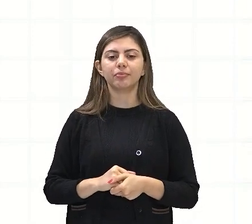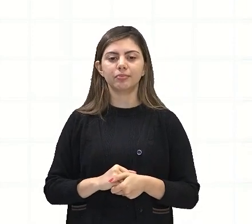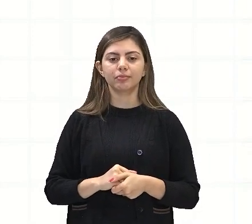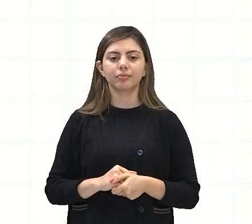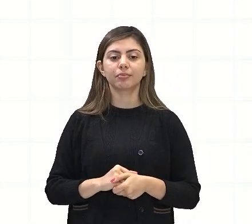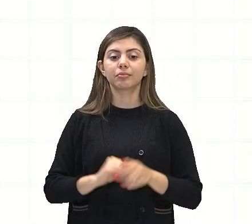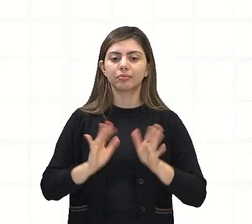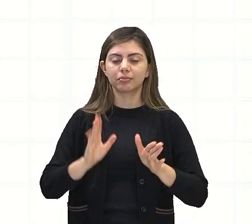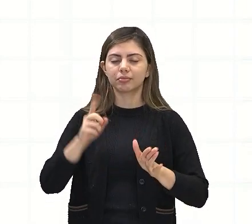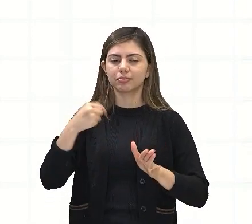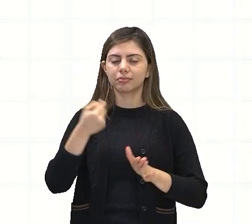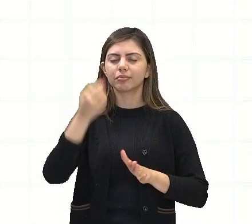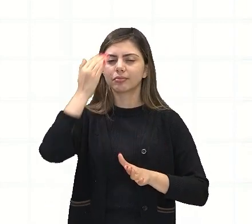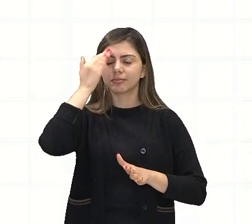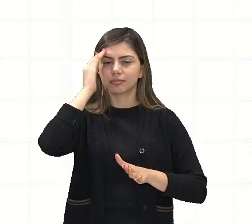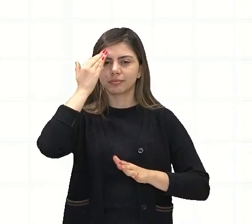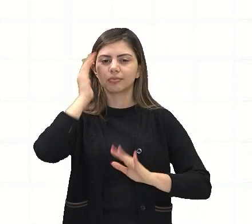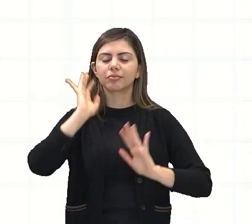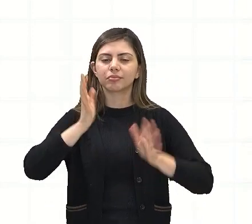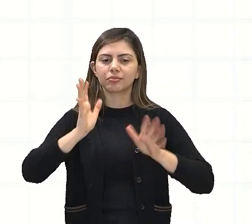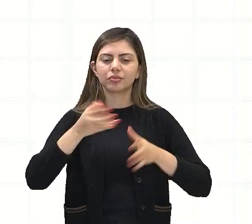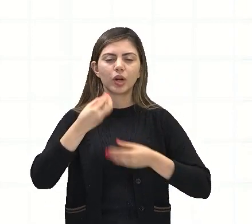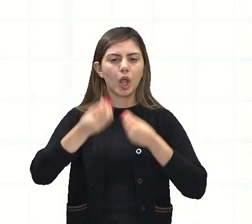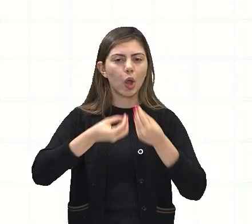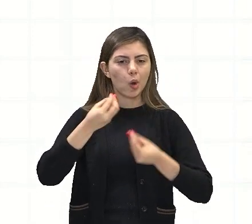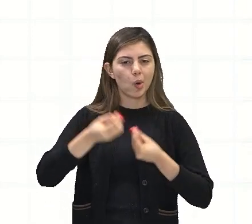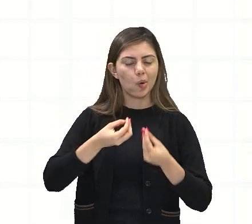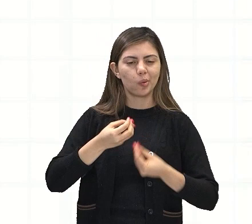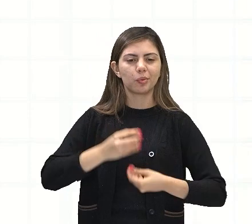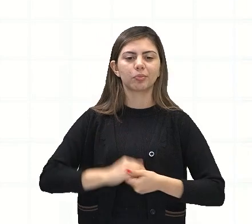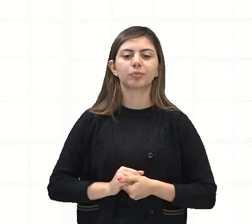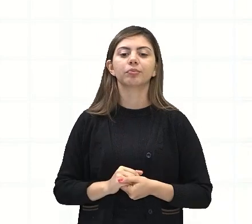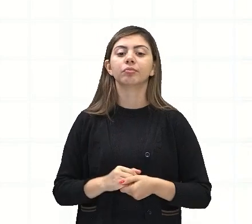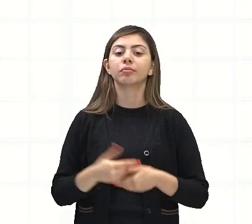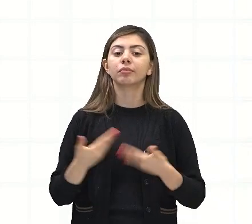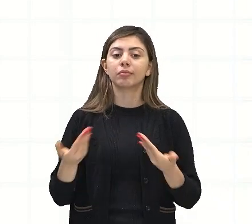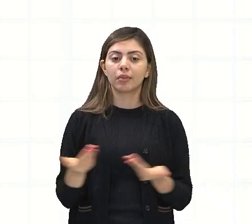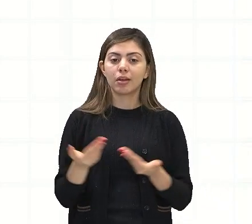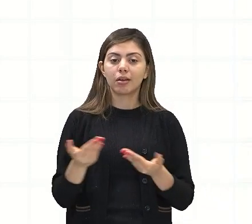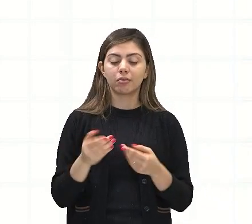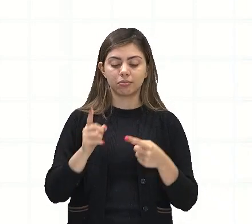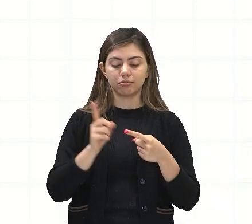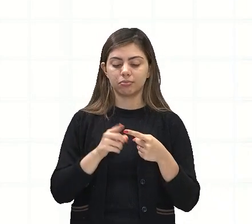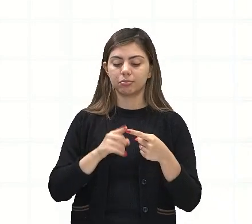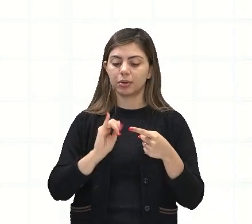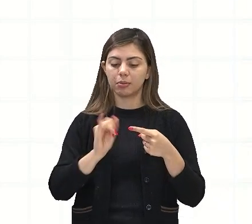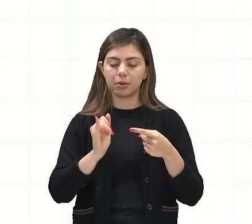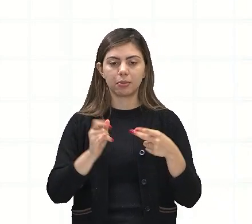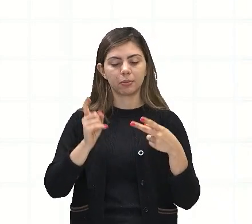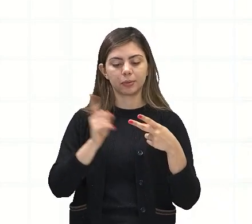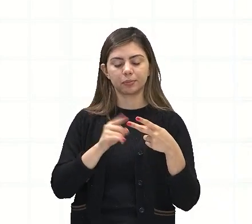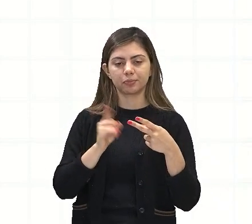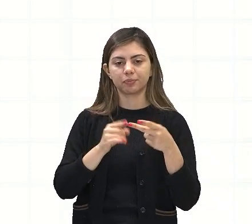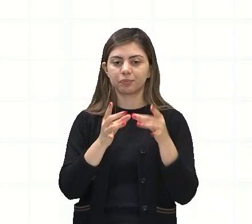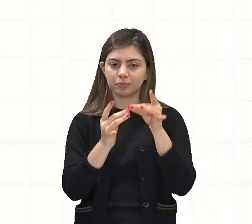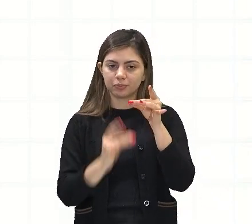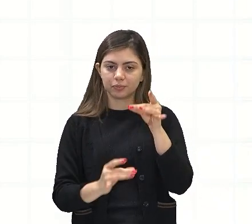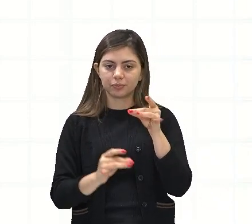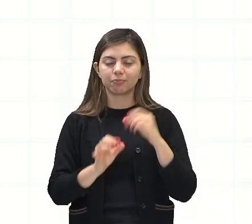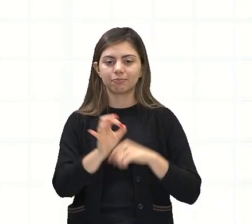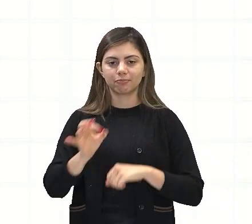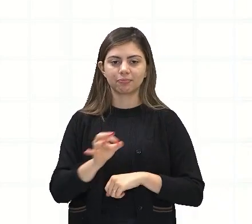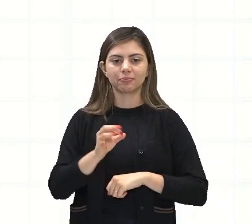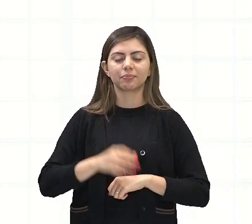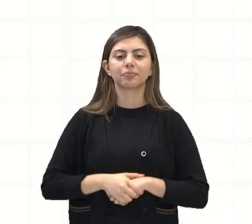já entendemos o tipo textual narração, agora vimos o tipo textual descritivo ou descrição.